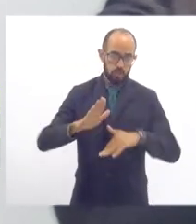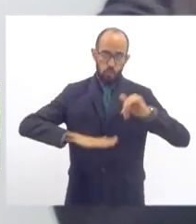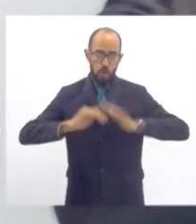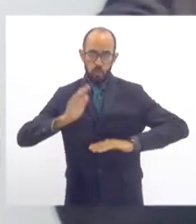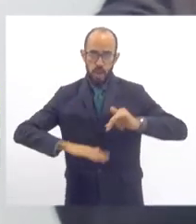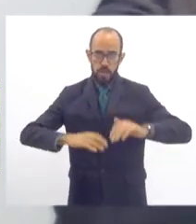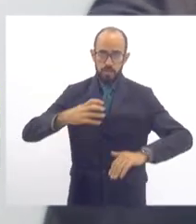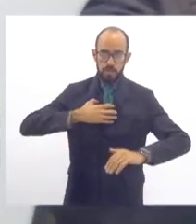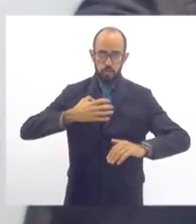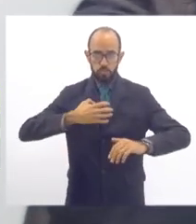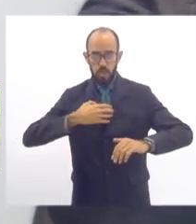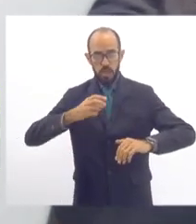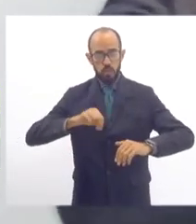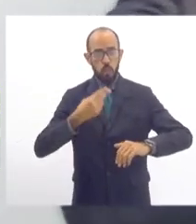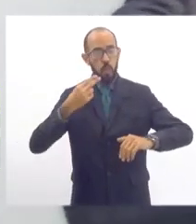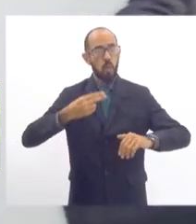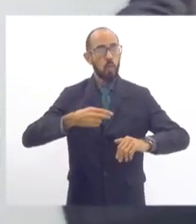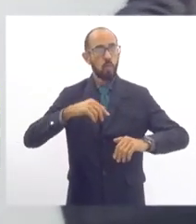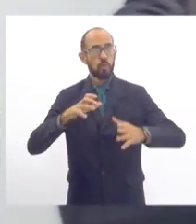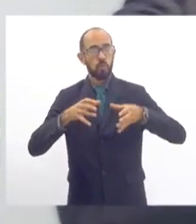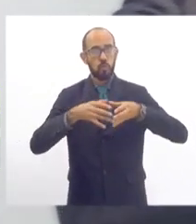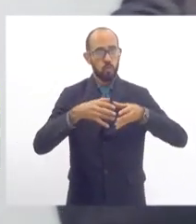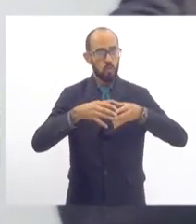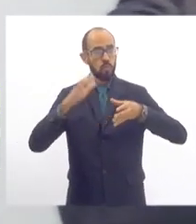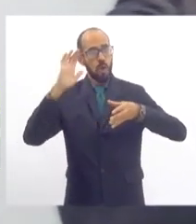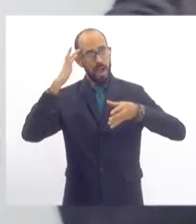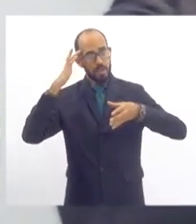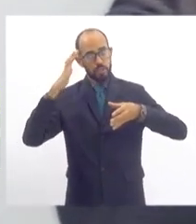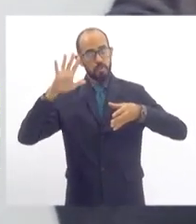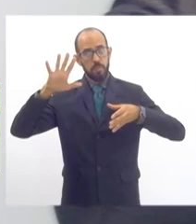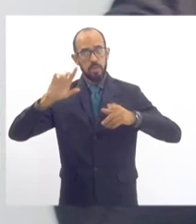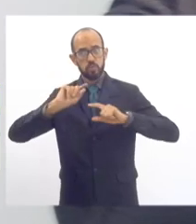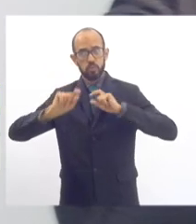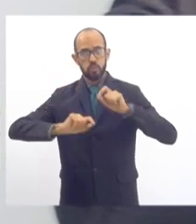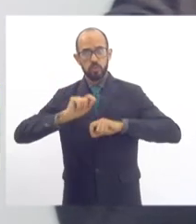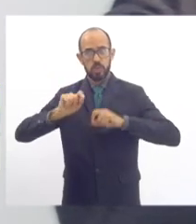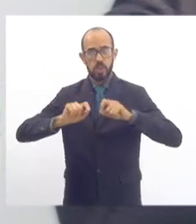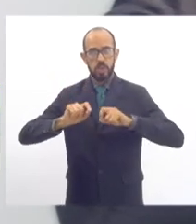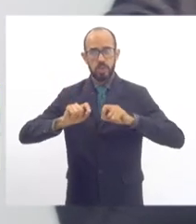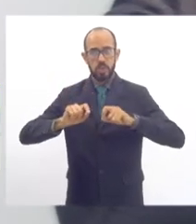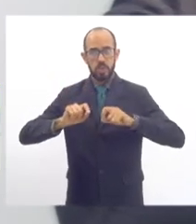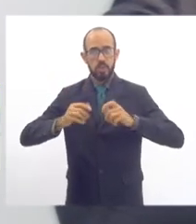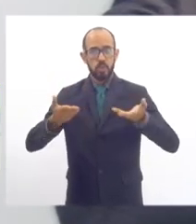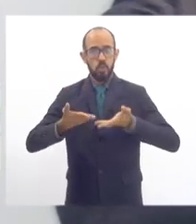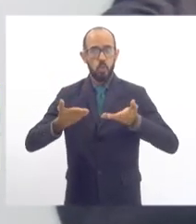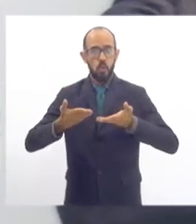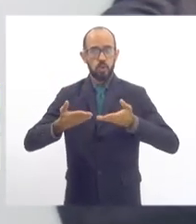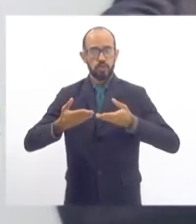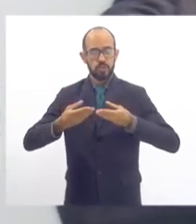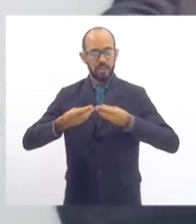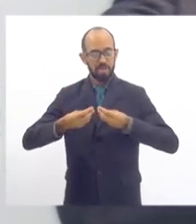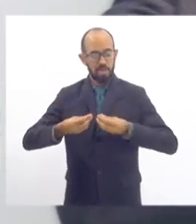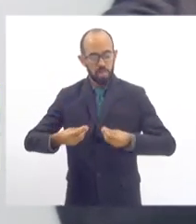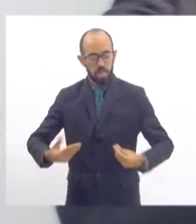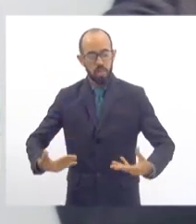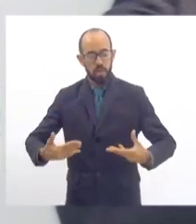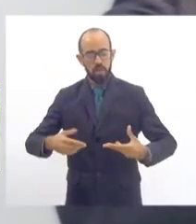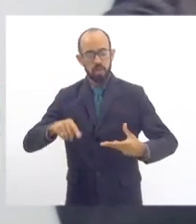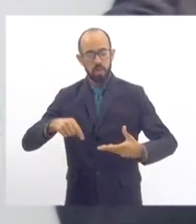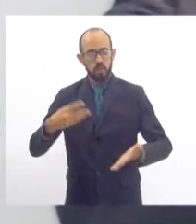ou qualquer achismo, é que a corda esgarçou num ponto que a gente chegou ao último estágio, que é o estágio de